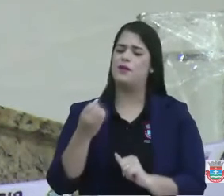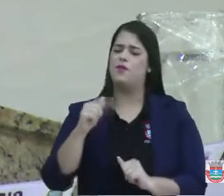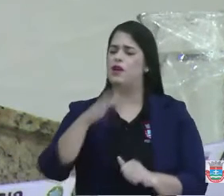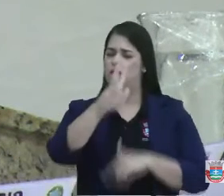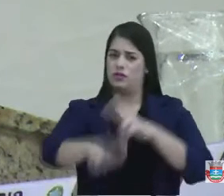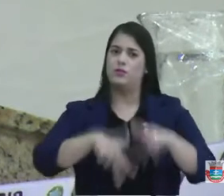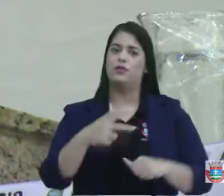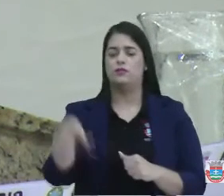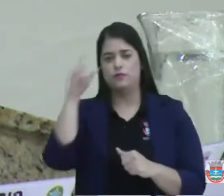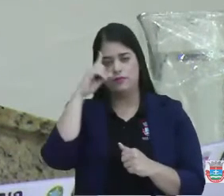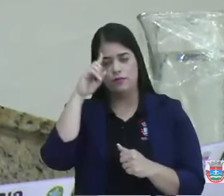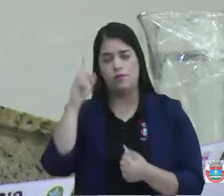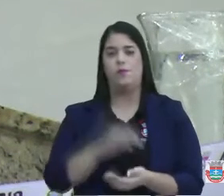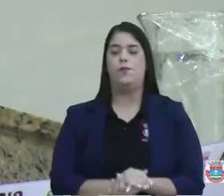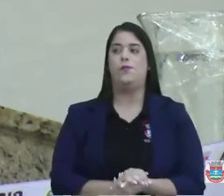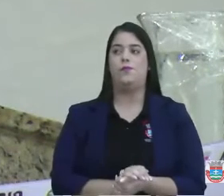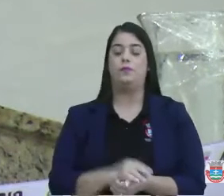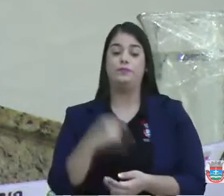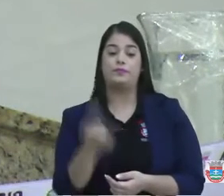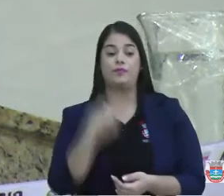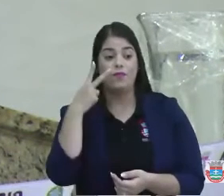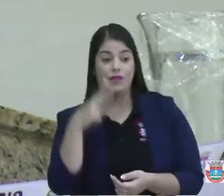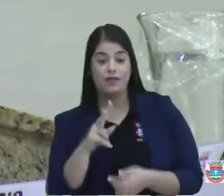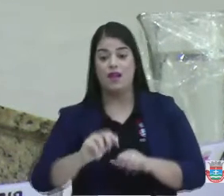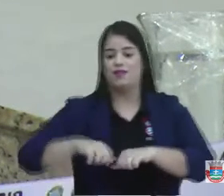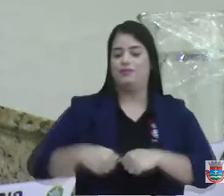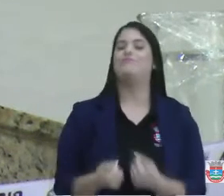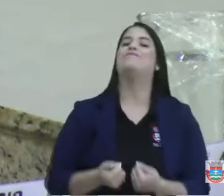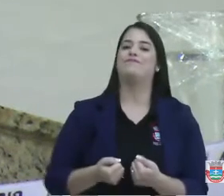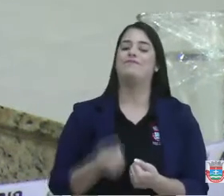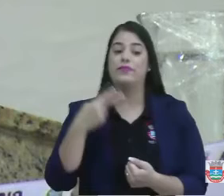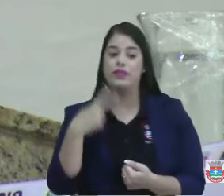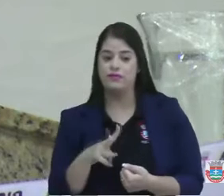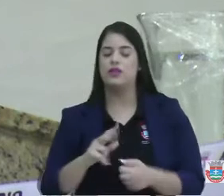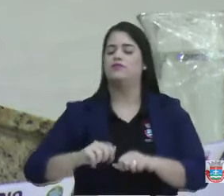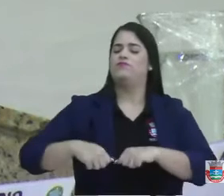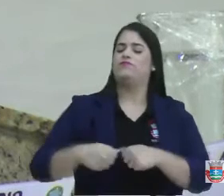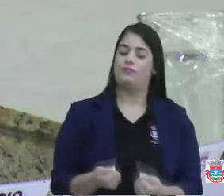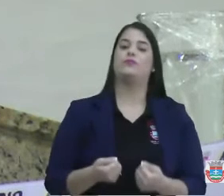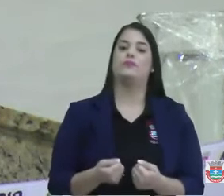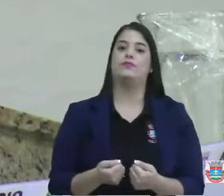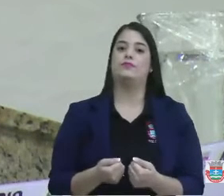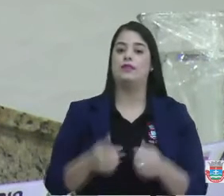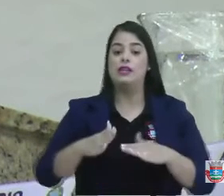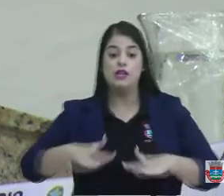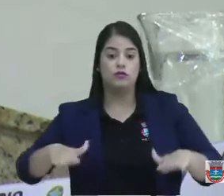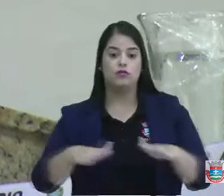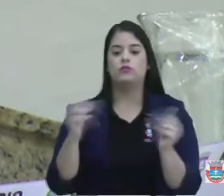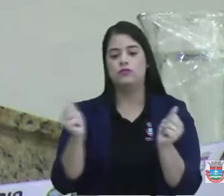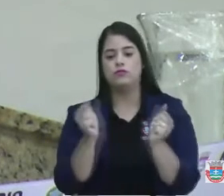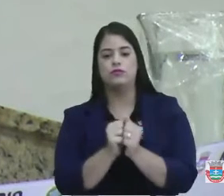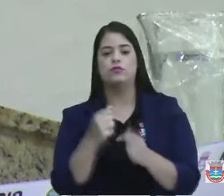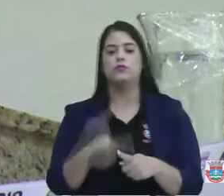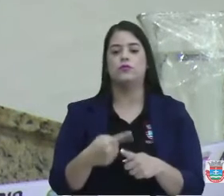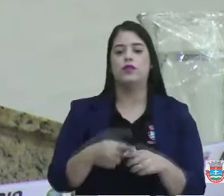município a cada dia então a gente vê os esforços ver a dedicação e todo mundo junto né